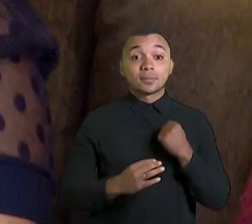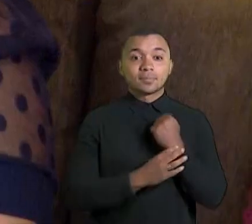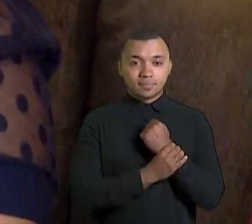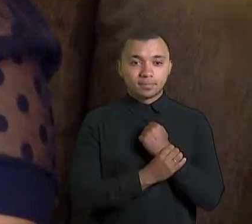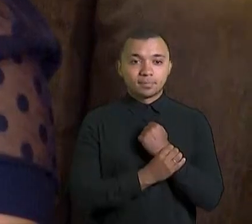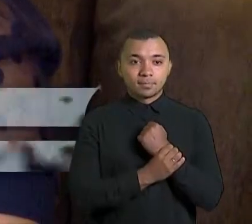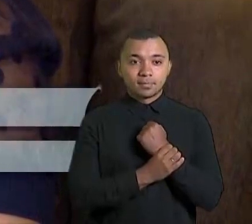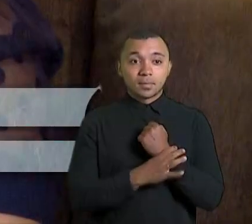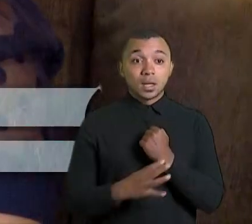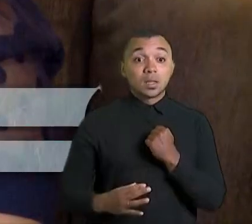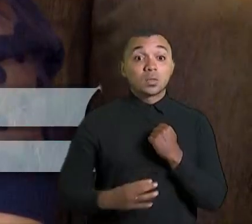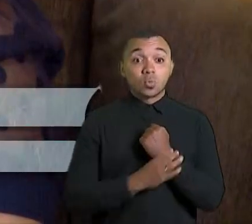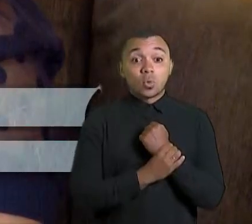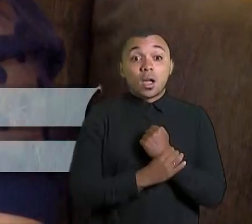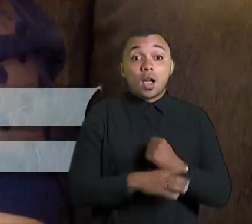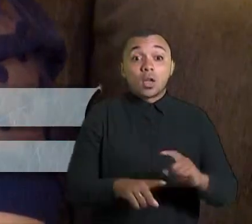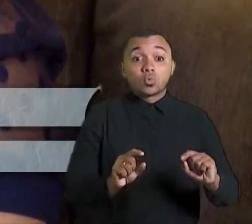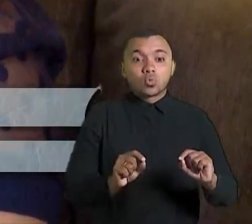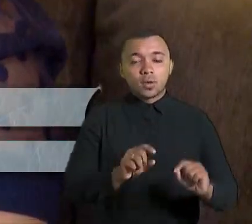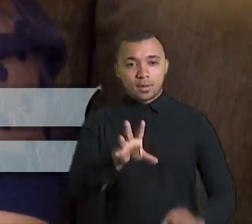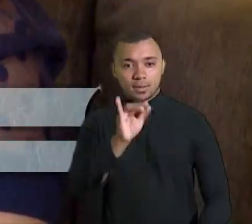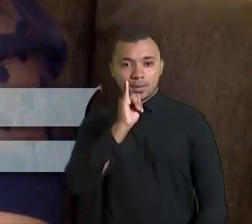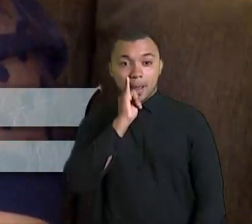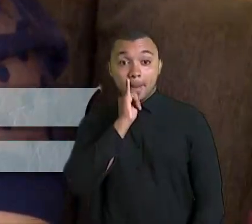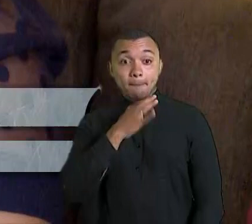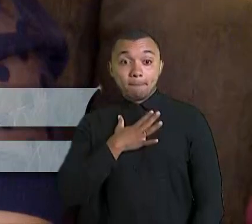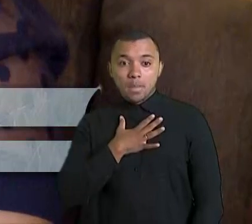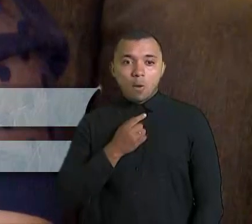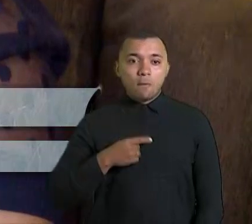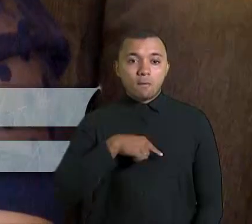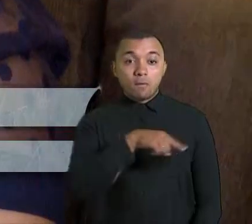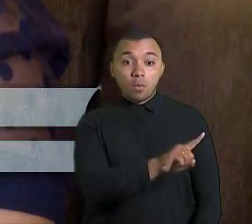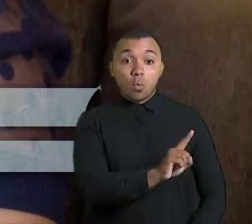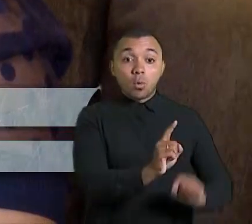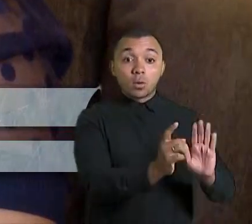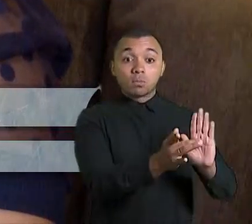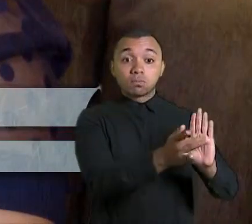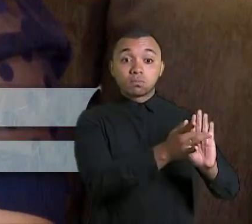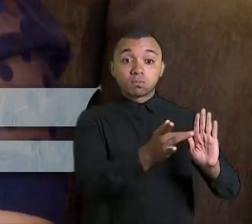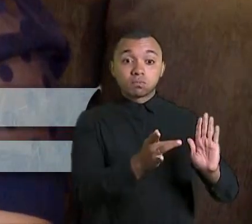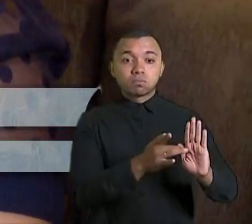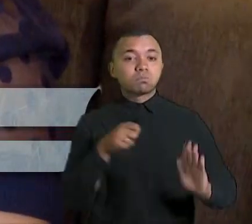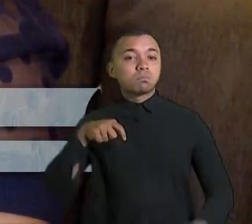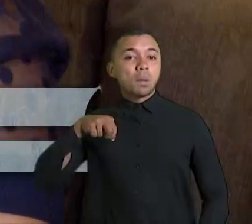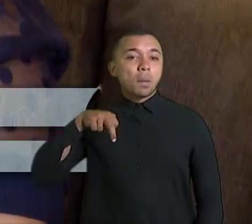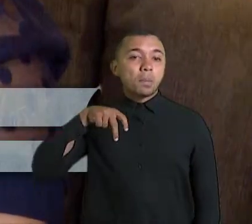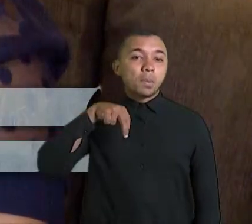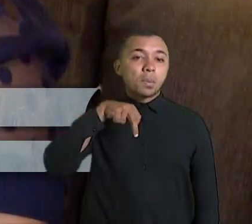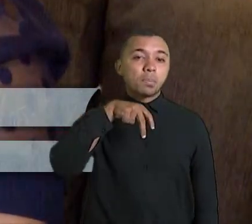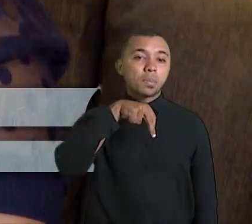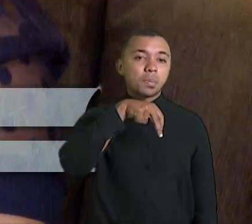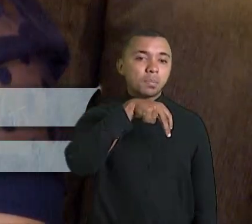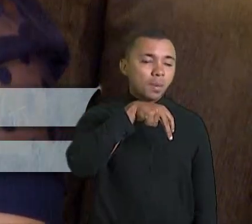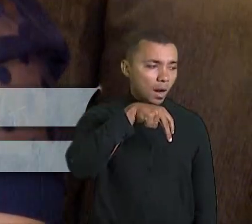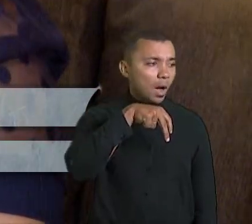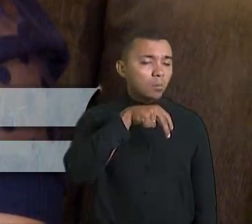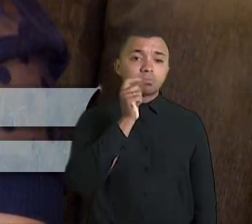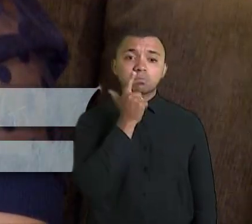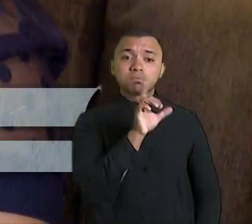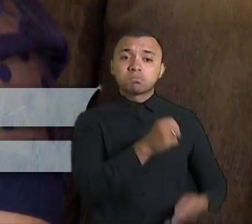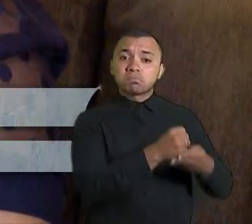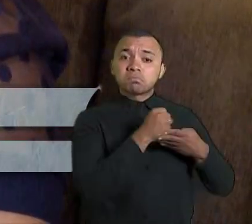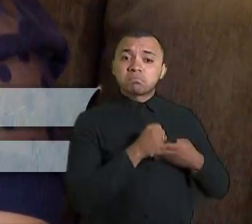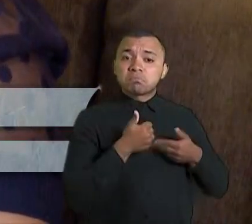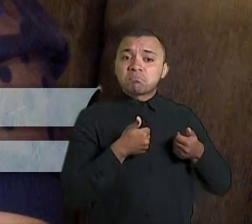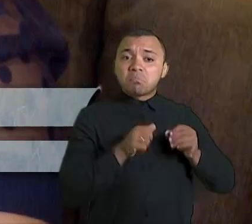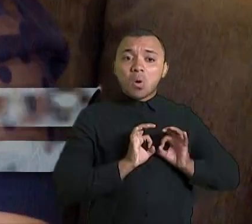Segurança dela saber que vai chegar em algum centro médico, em algum local especializado e vai ser atendida.